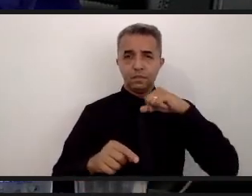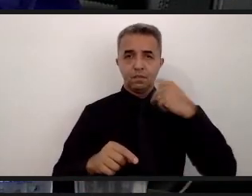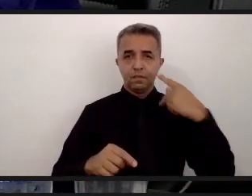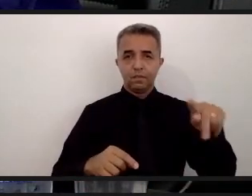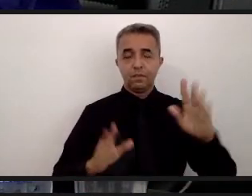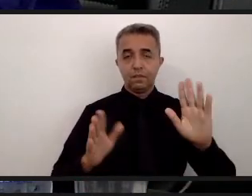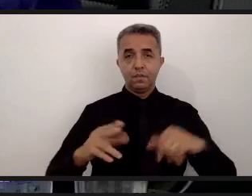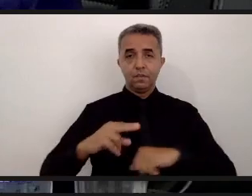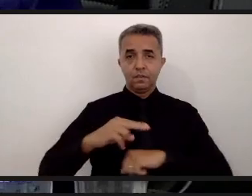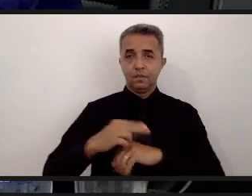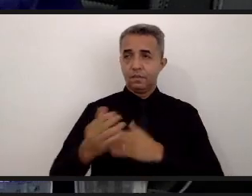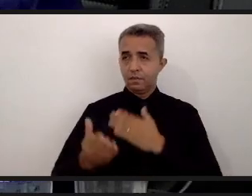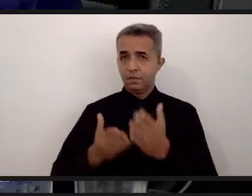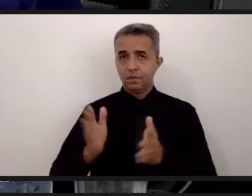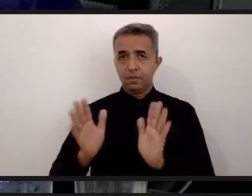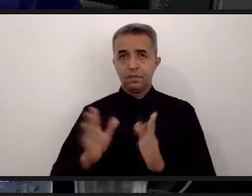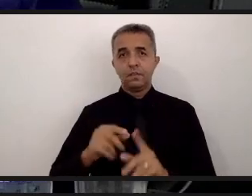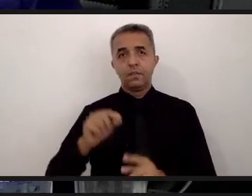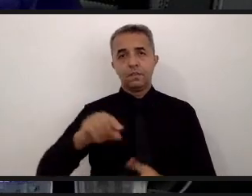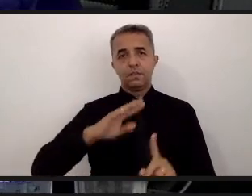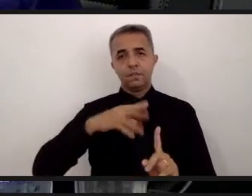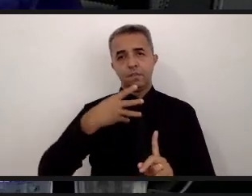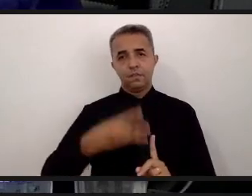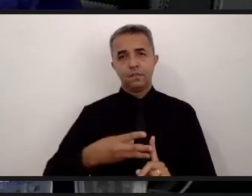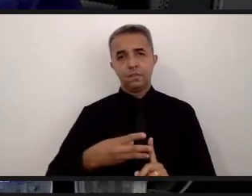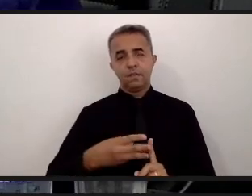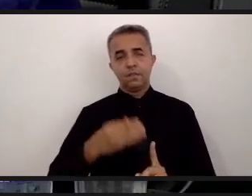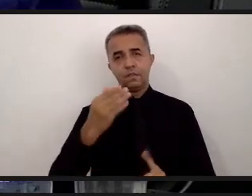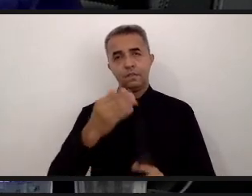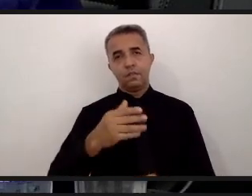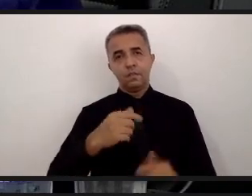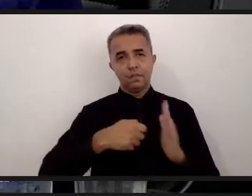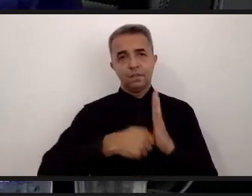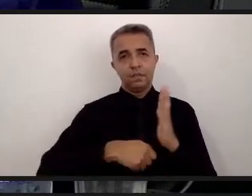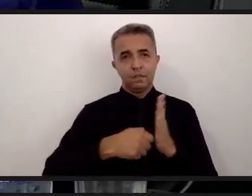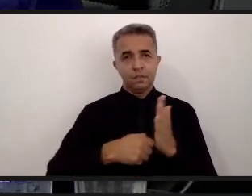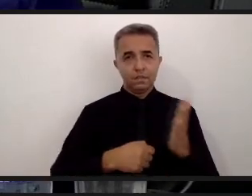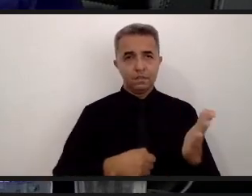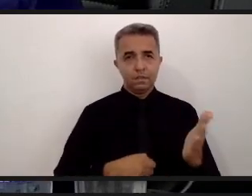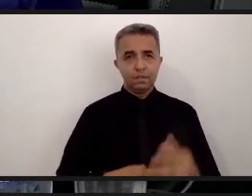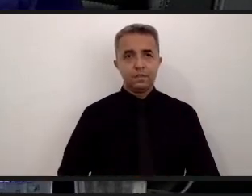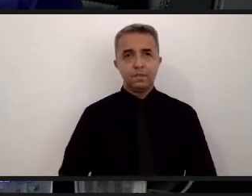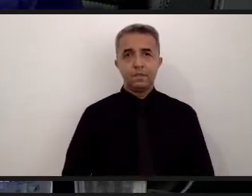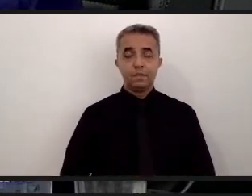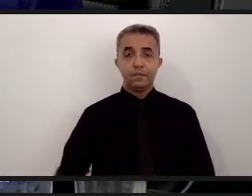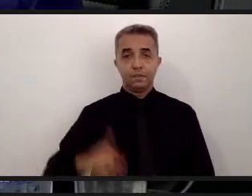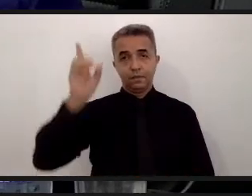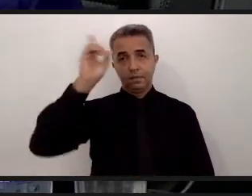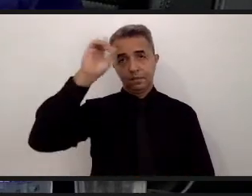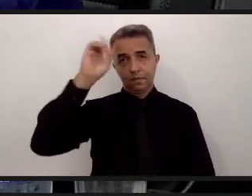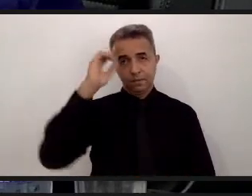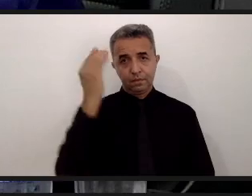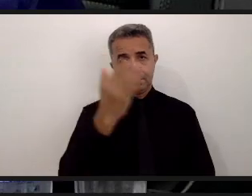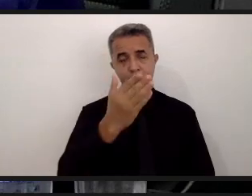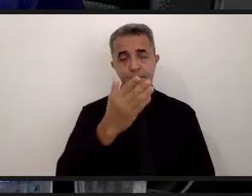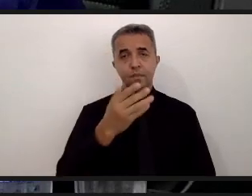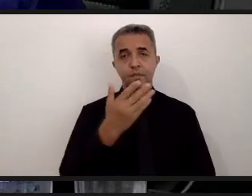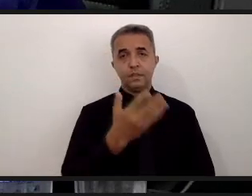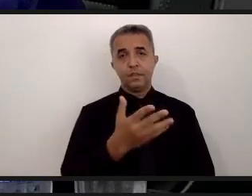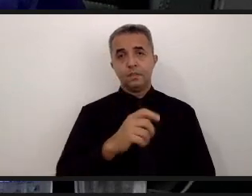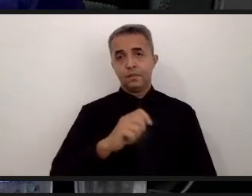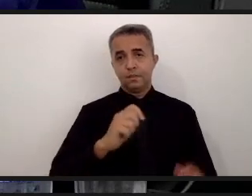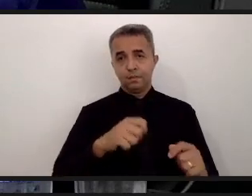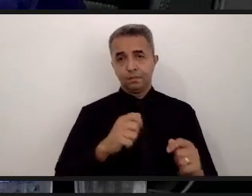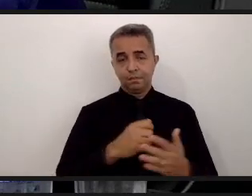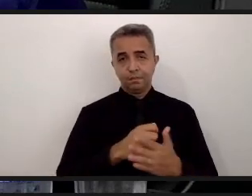para te homenagear, te honrar também, um pouco da sua luta no seu dia a dia e que você inspirasse cada vez mais